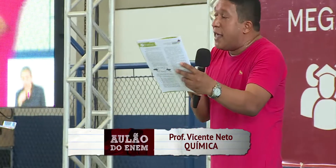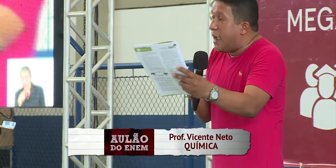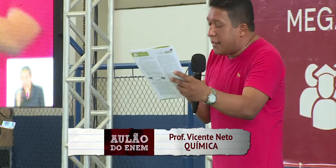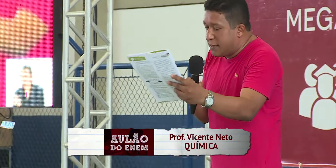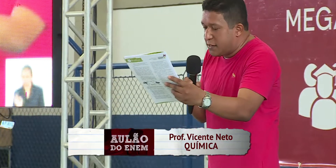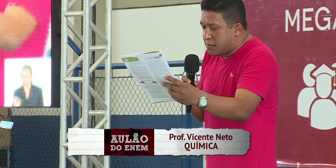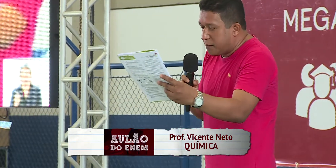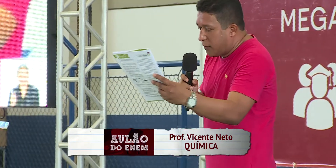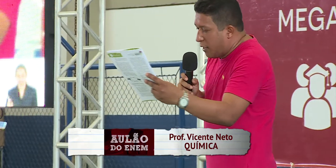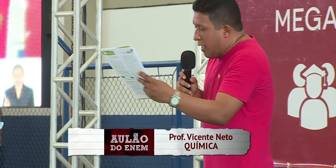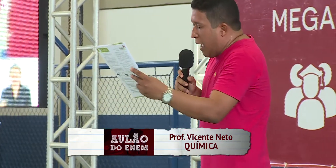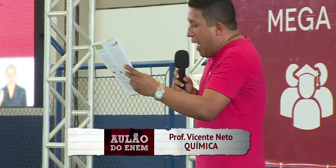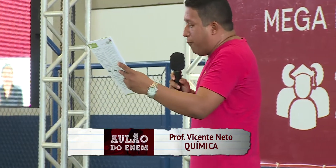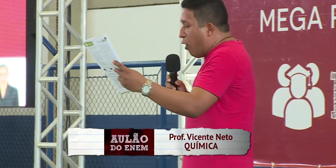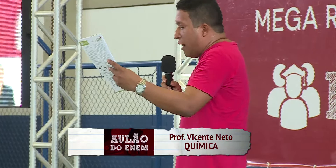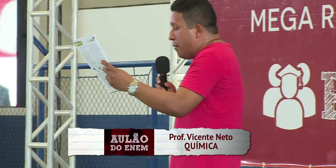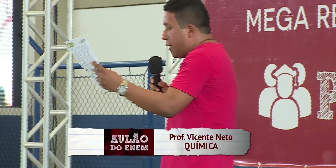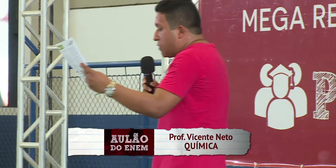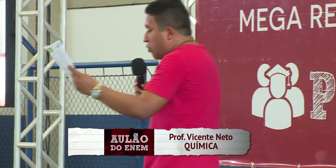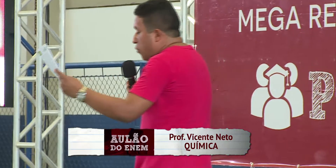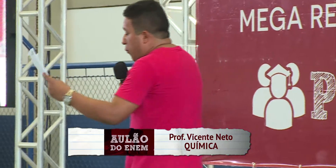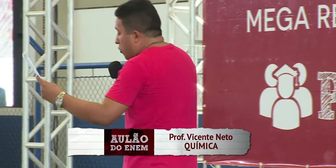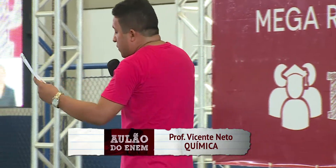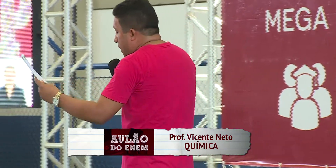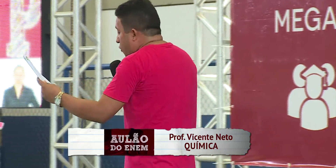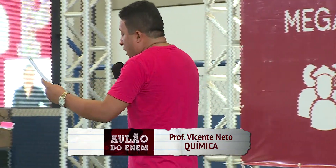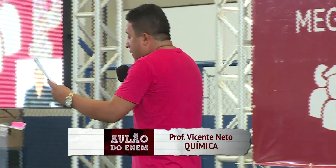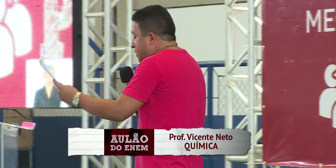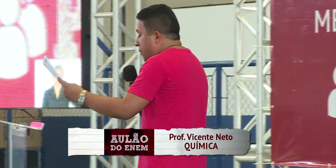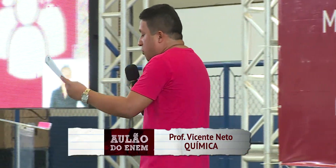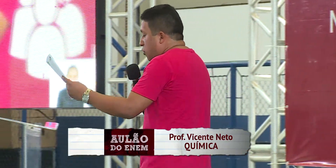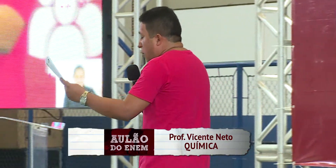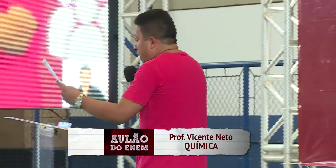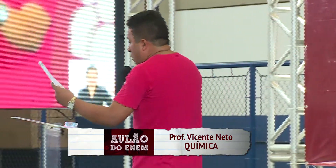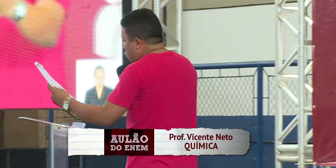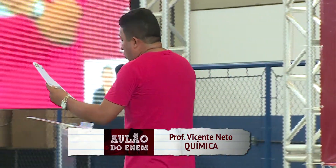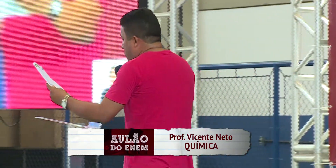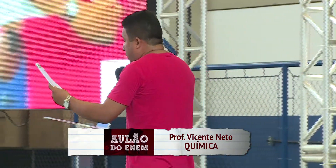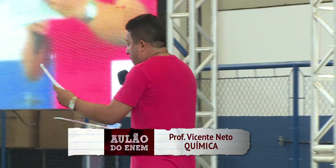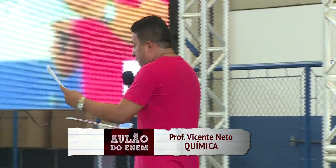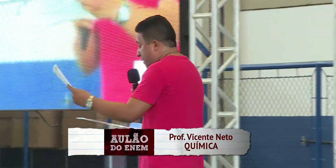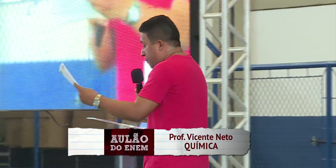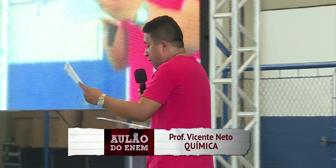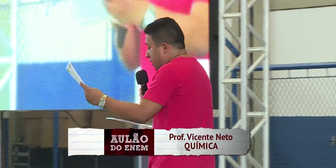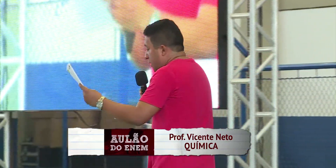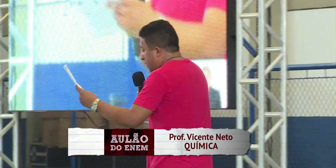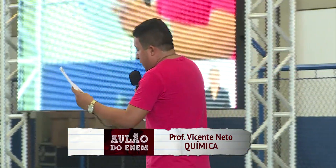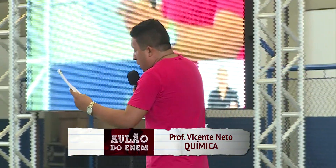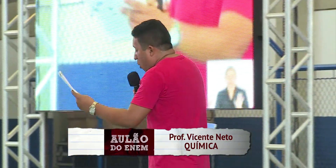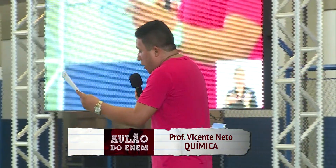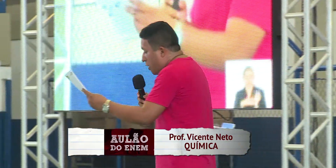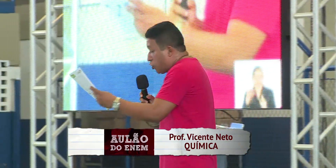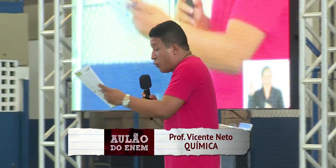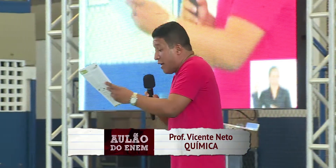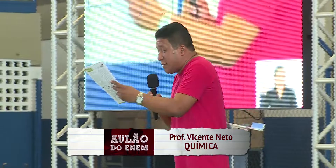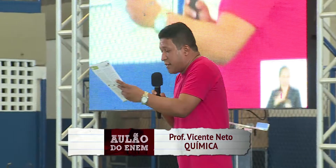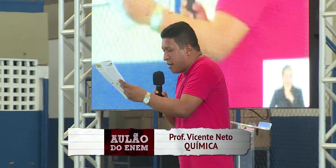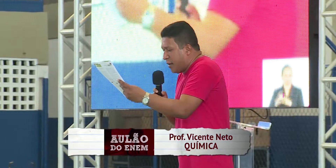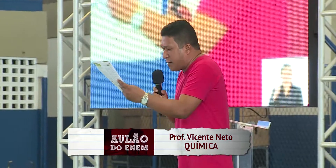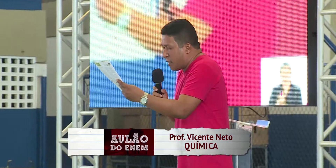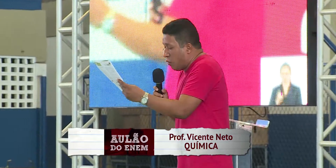últimas décadas, a polêmica sobre um possível aquecimento global do nosso planeta, decorrente de